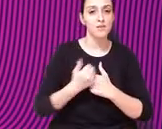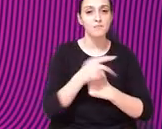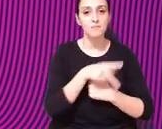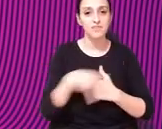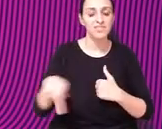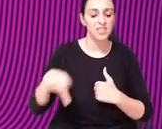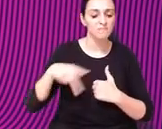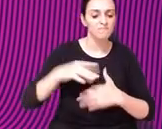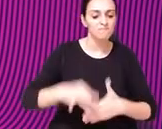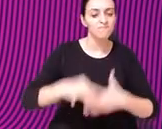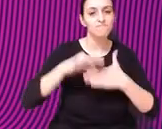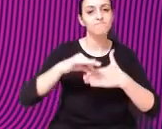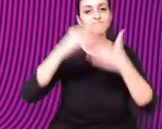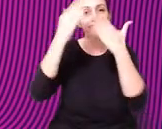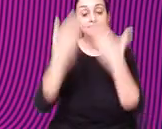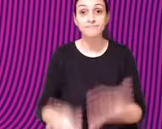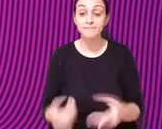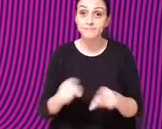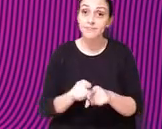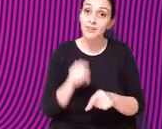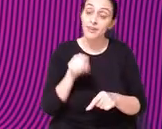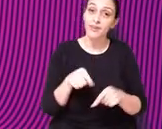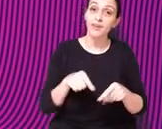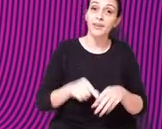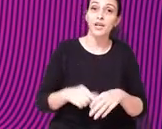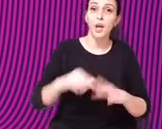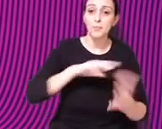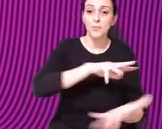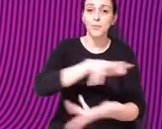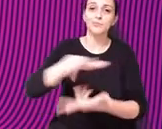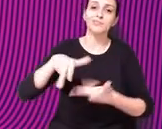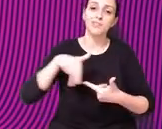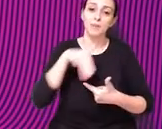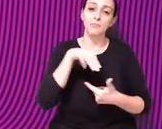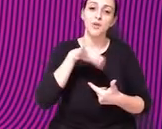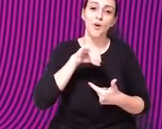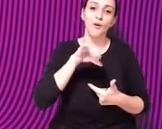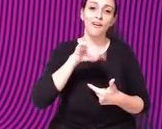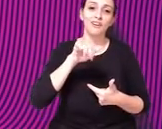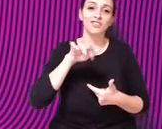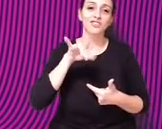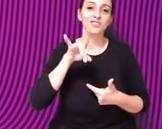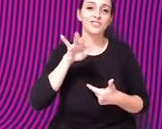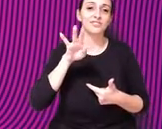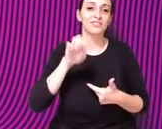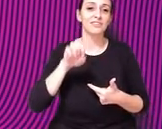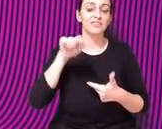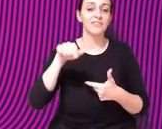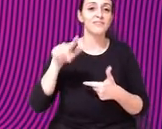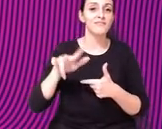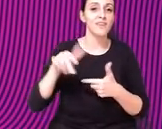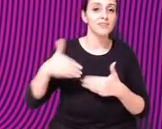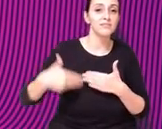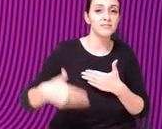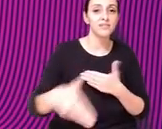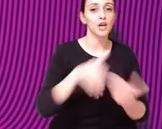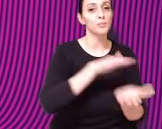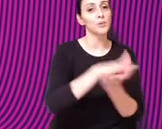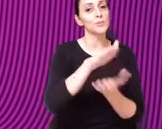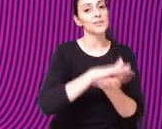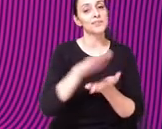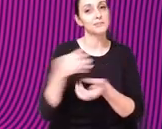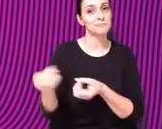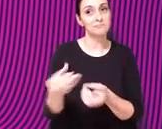lideranças, eu diria, mundiais de miocardite. Em breve nós vamos estar recebendo a publicação